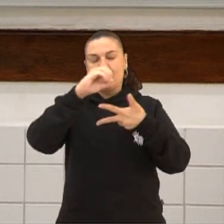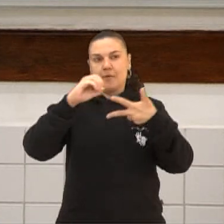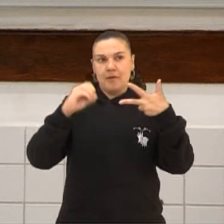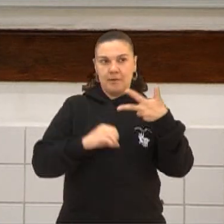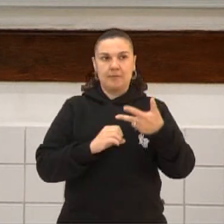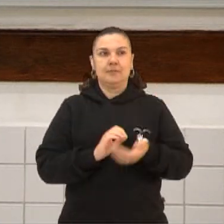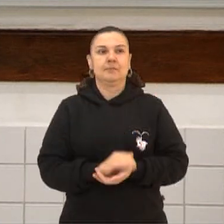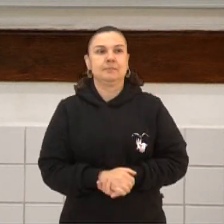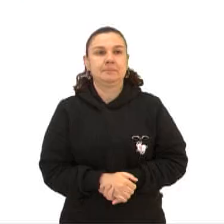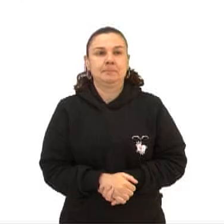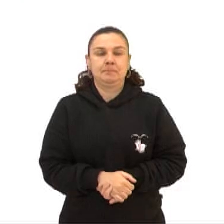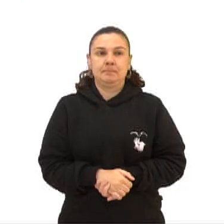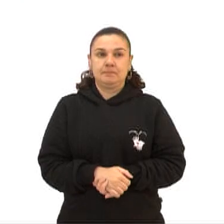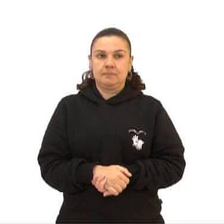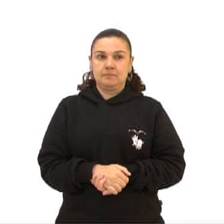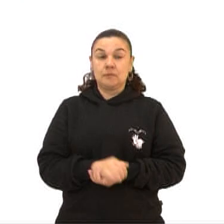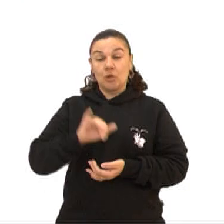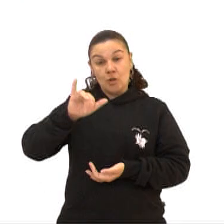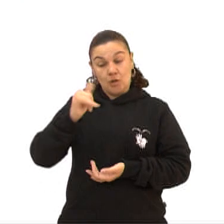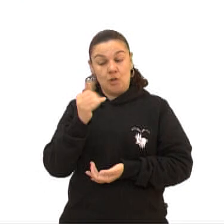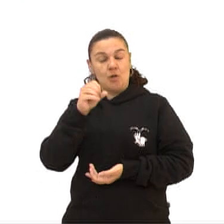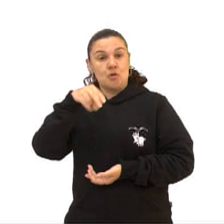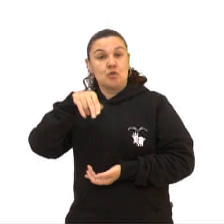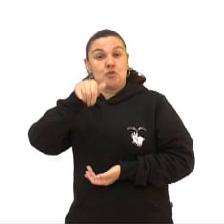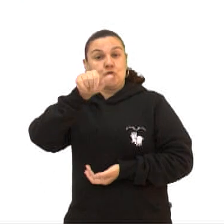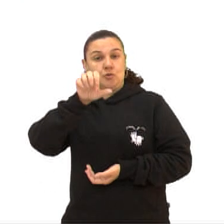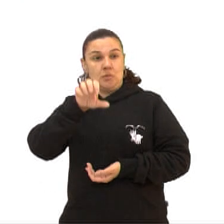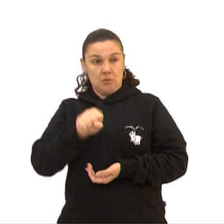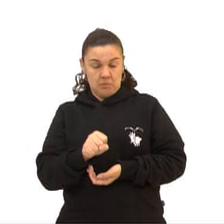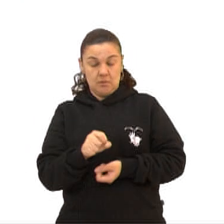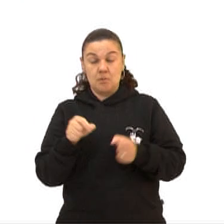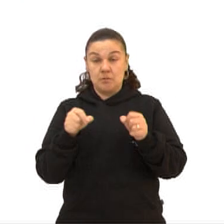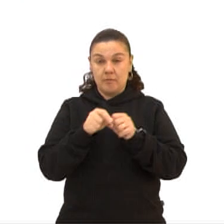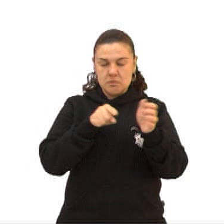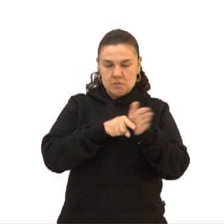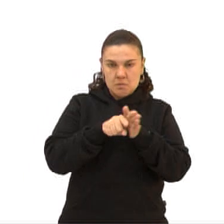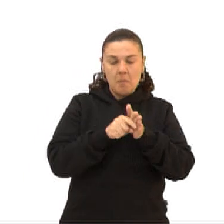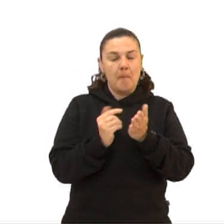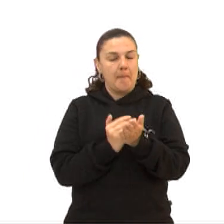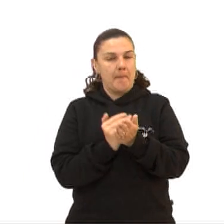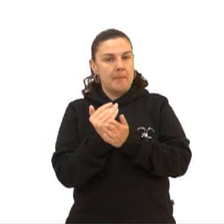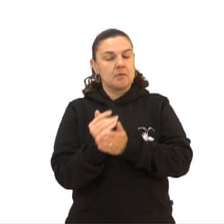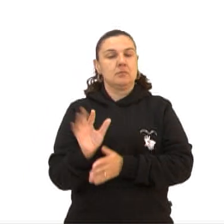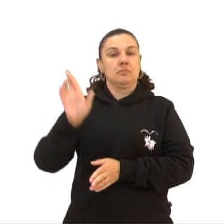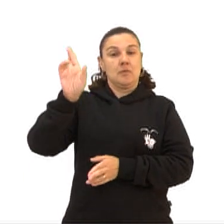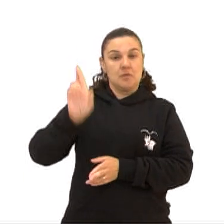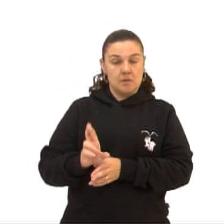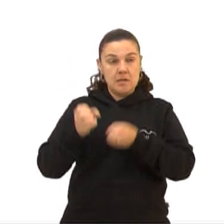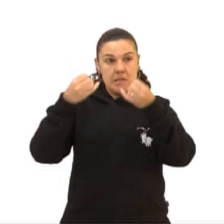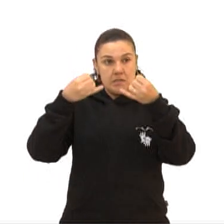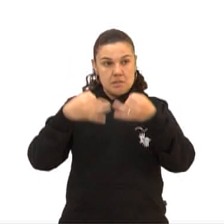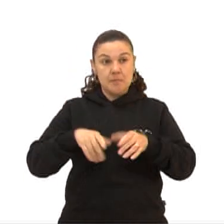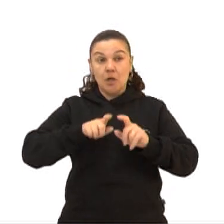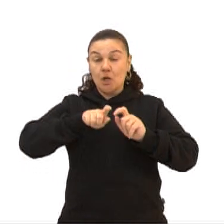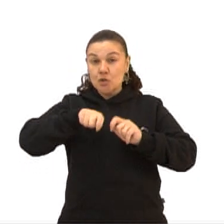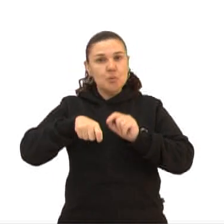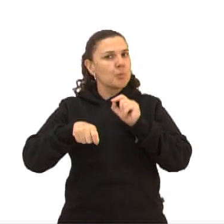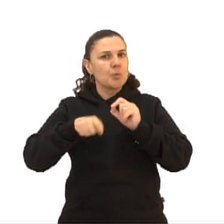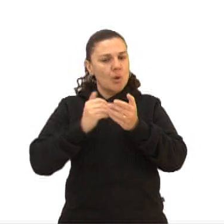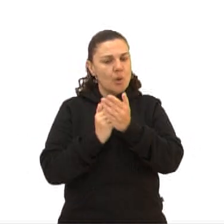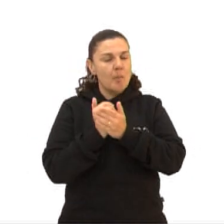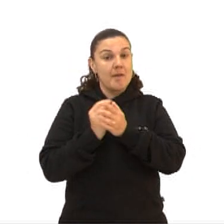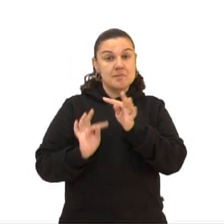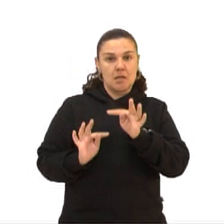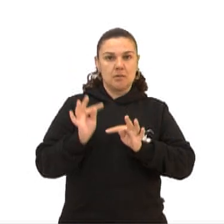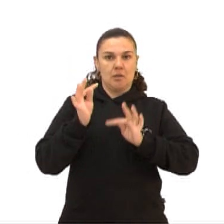PUC-PR de 2017. Hans Jonas, na obra O Princípio de Responsabilidade, afirma sobre o signo da tecnologia: